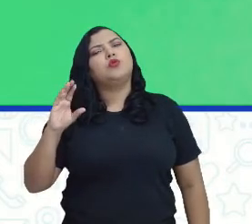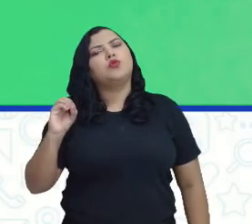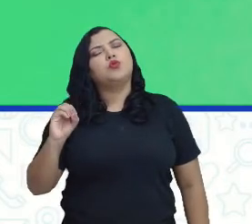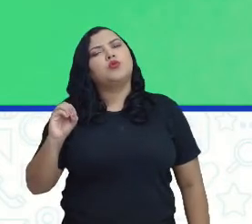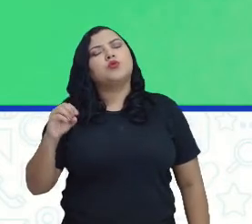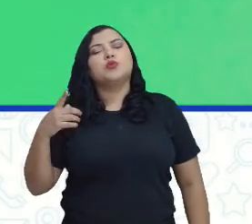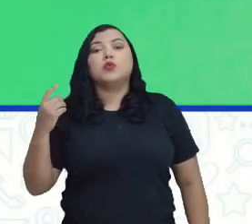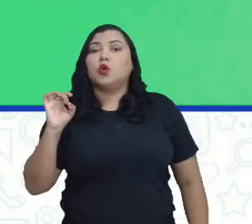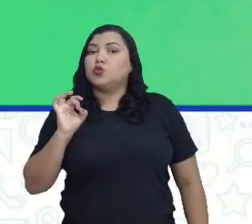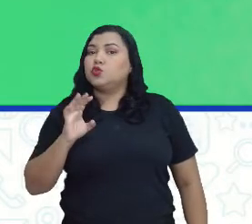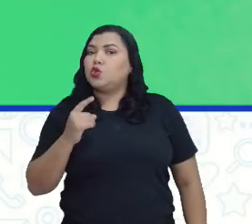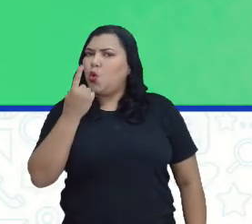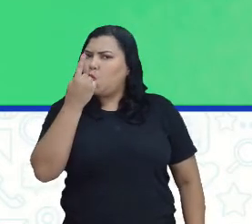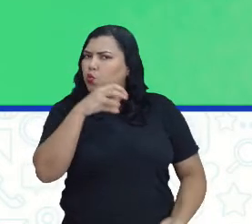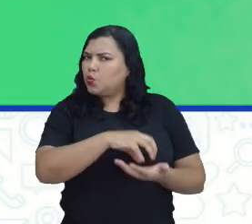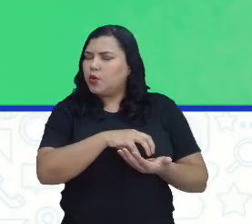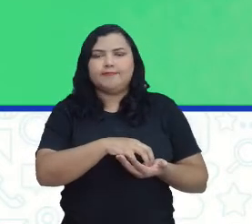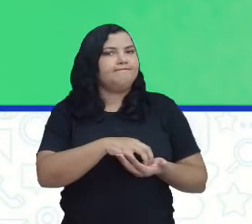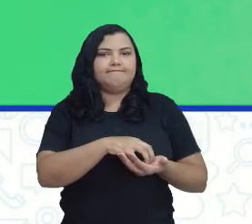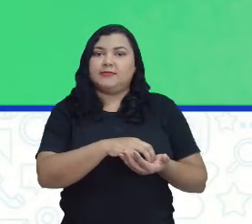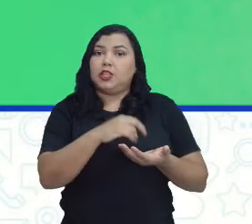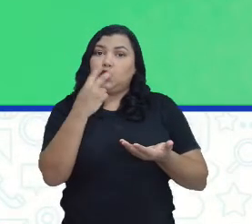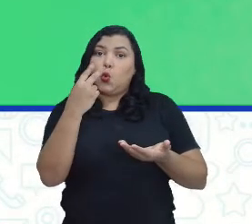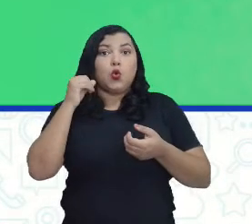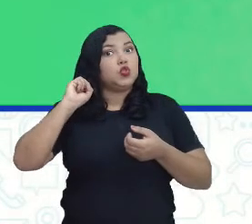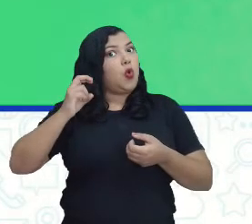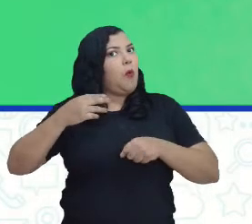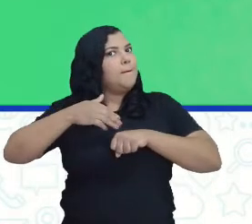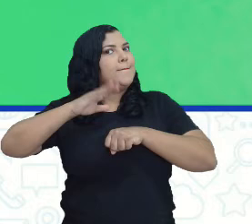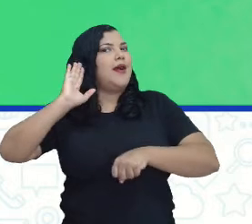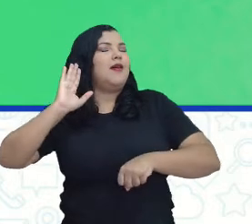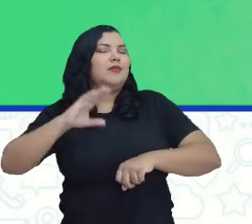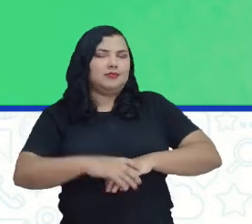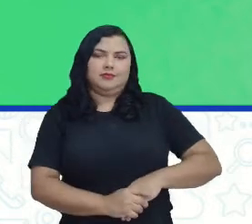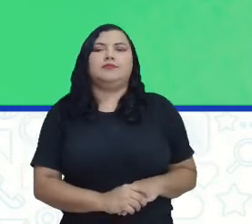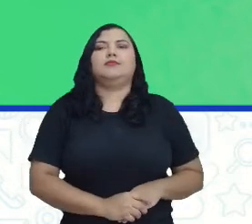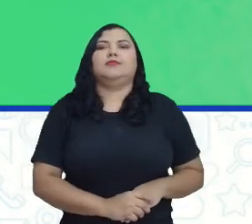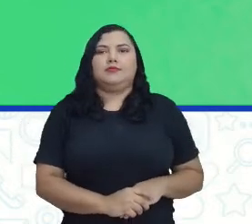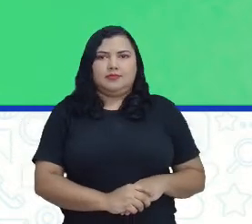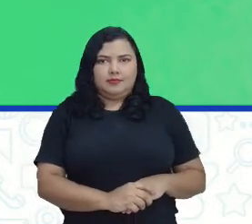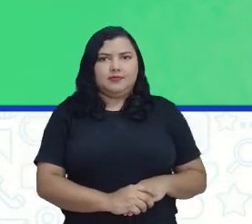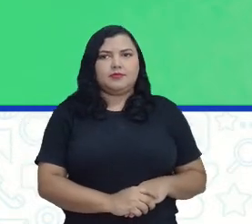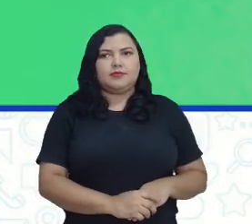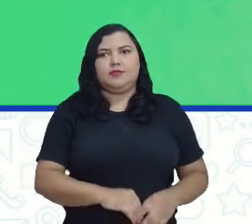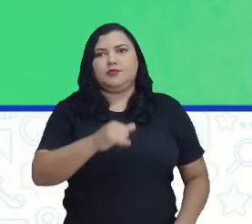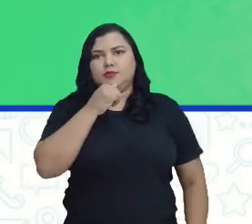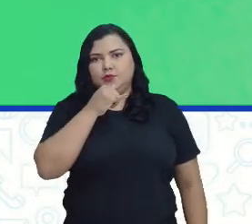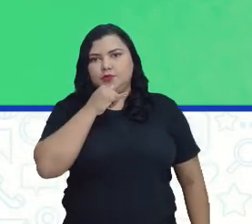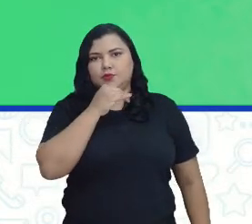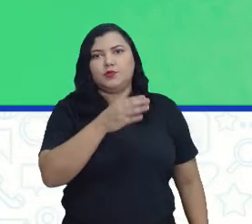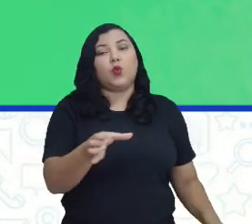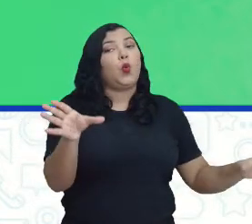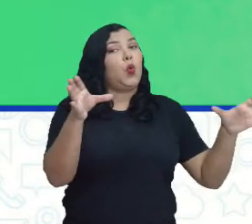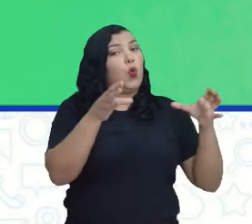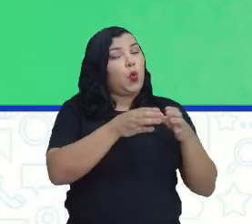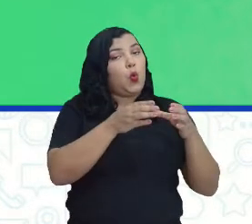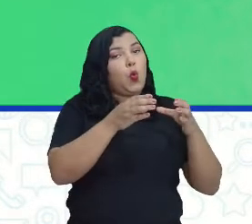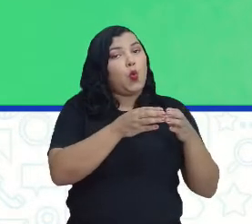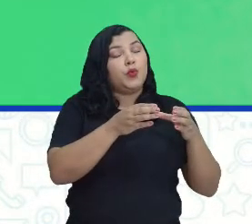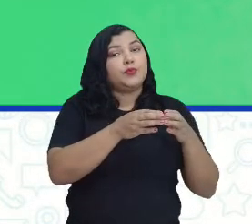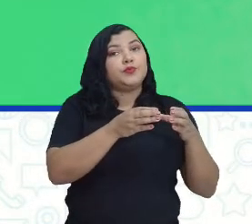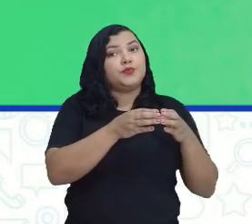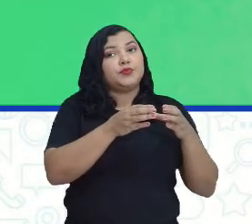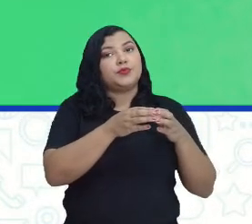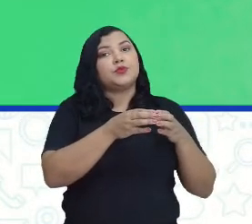ter um núcleo, vou ter dois núcleos ou mais. Então, eu vou ter mais de um núcleo. Então, jogadores e